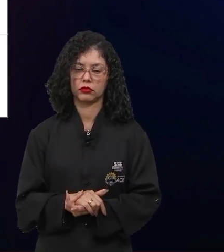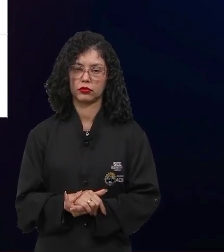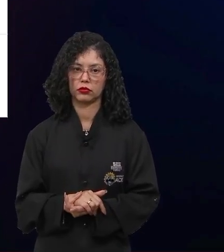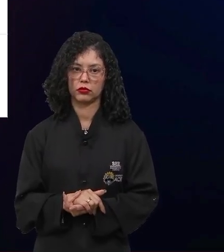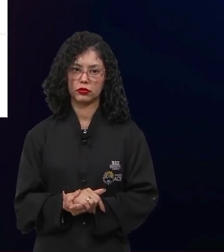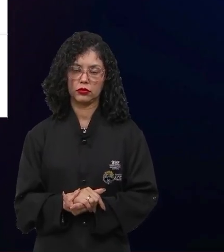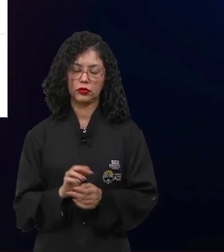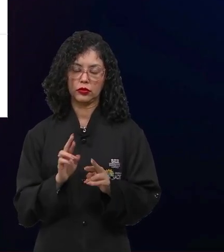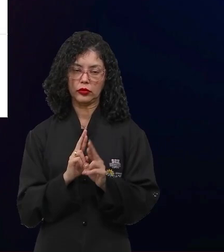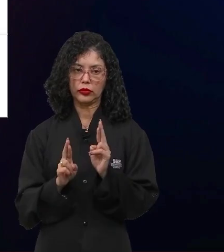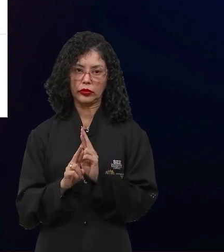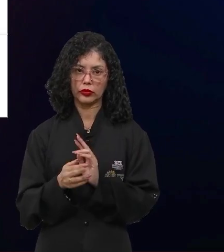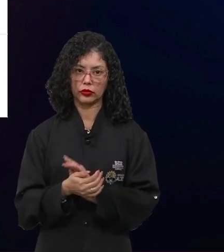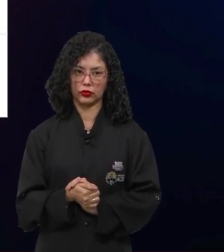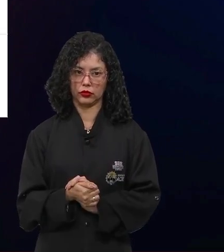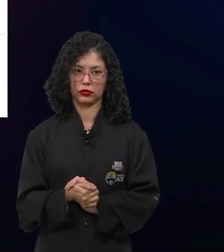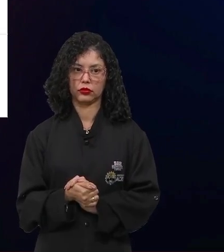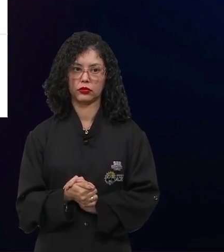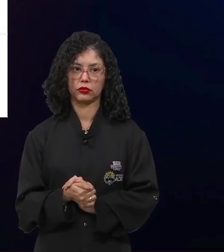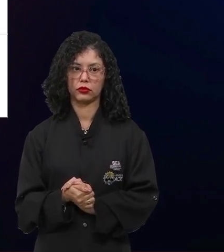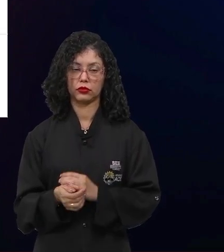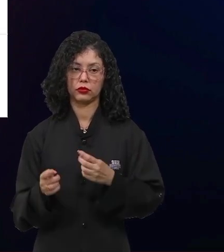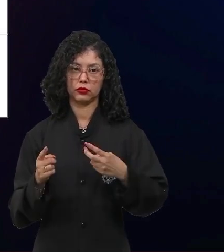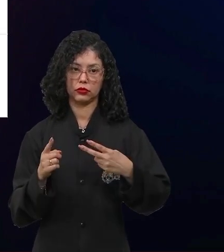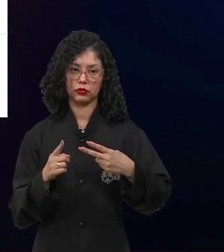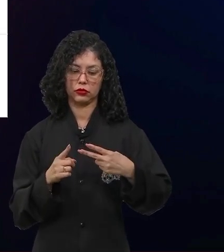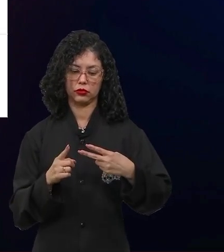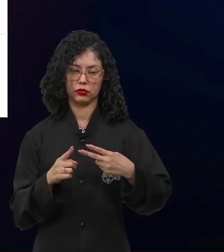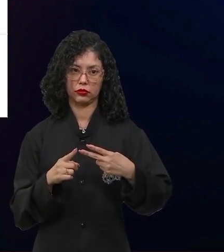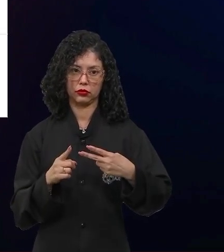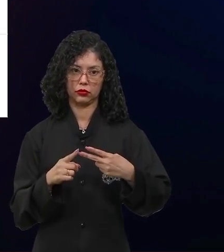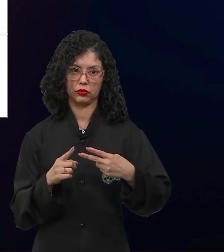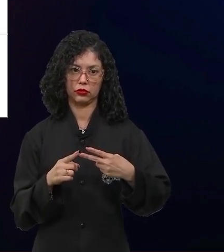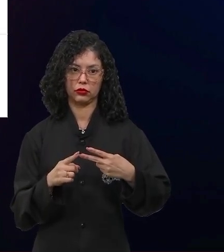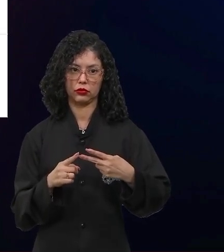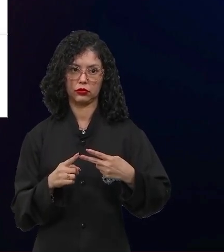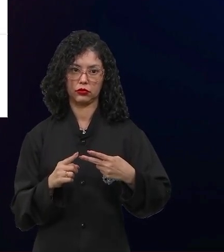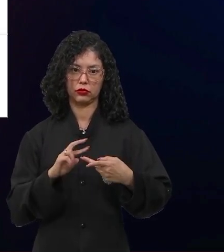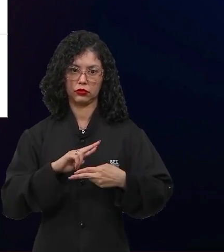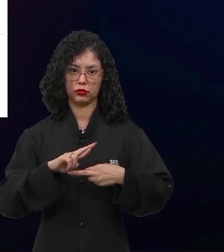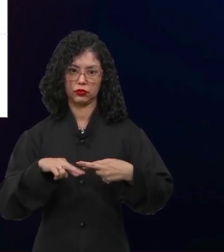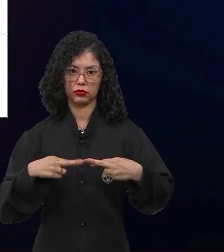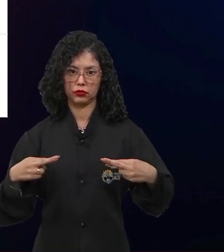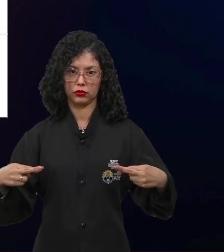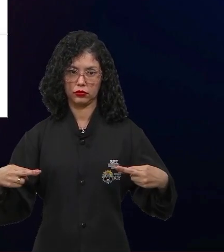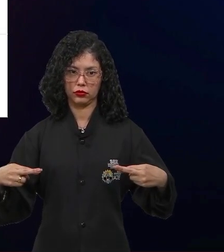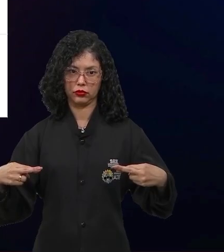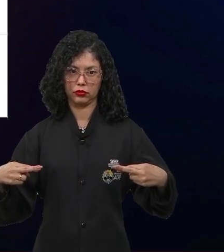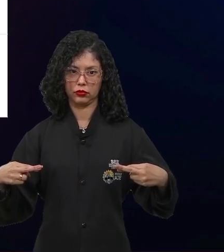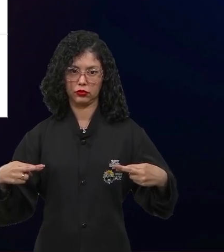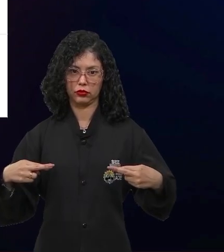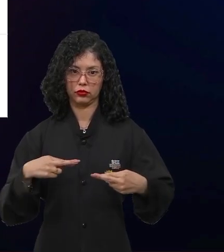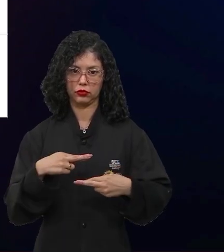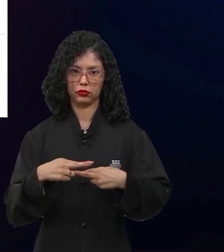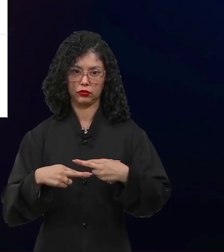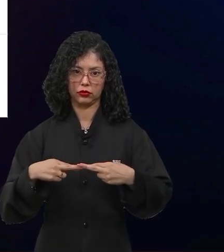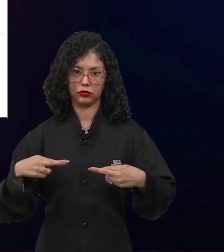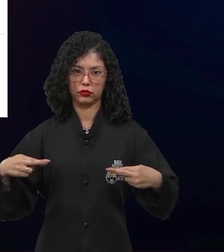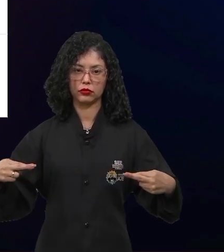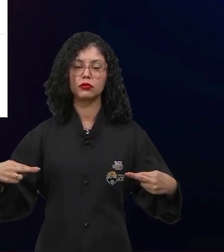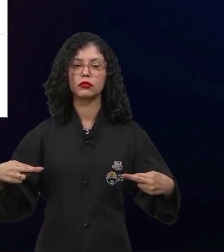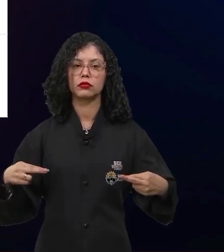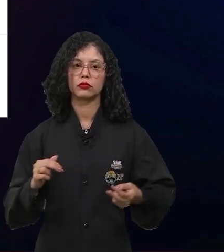se relaciona aí com a fé e a devoção. Já a polifonia, ela já participou, já veio da